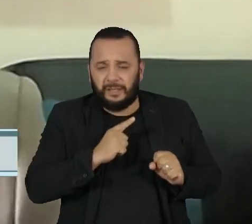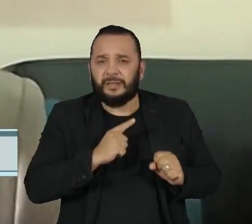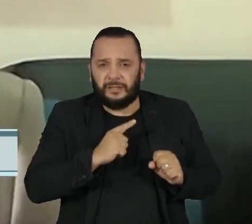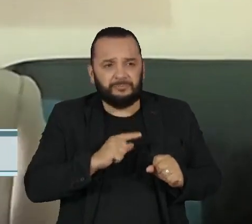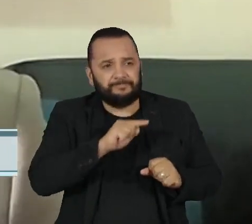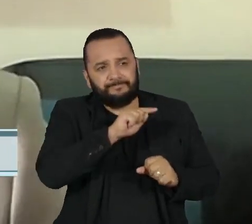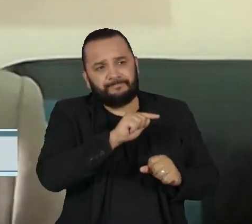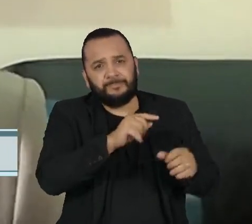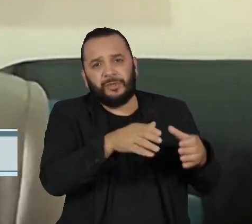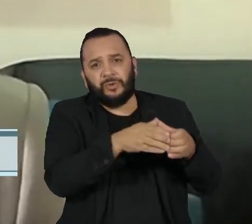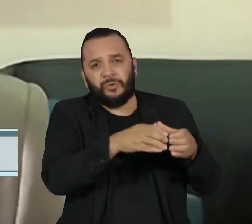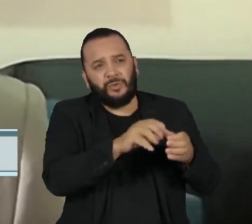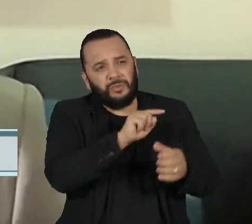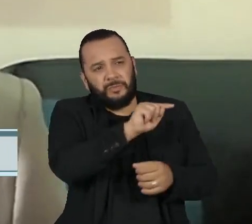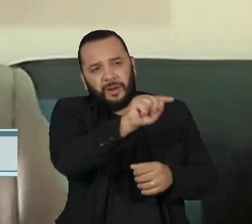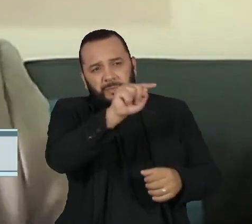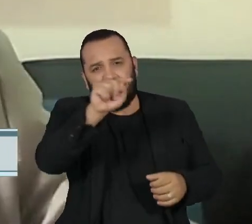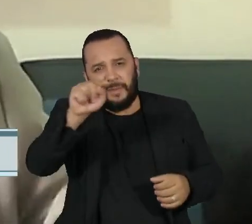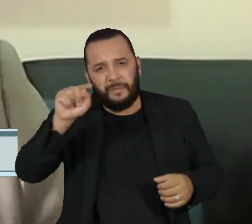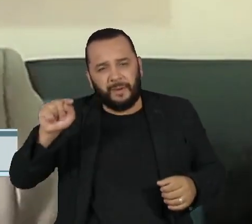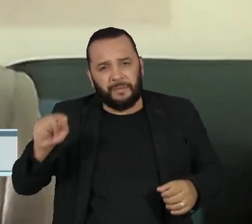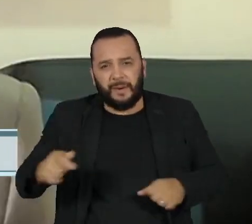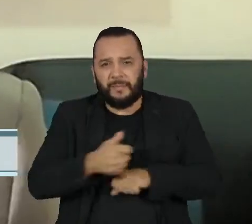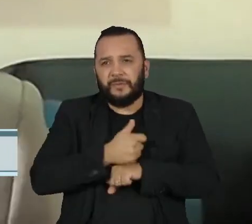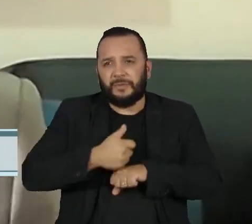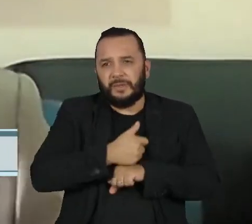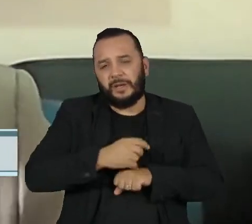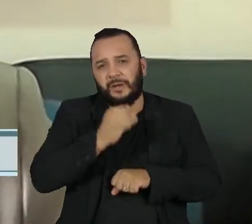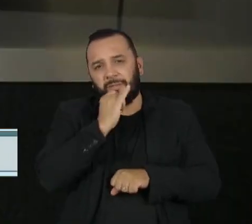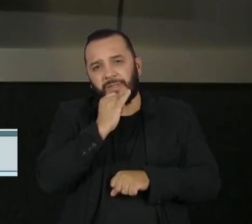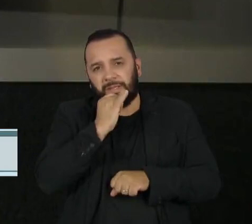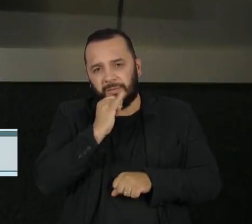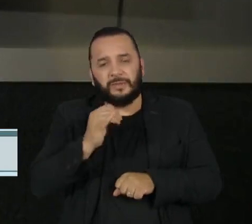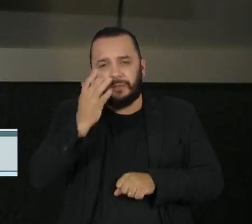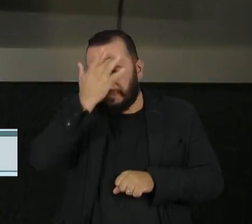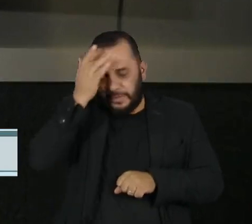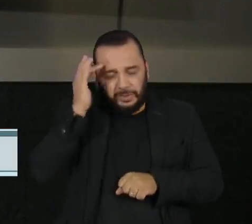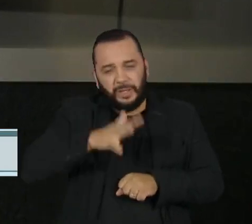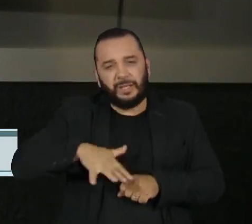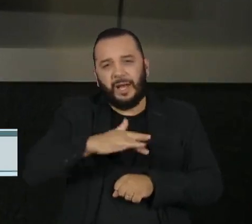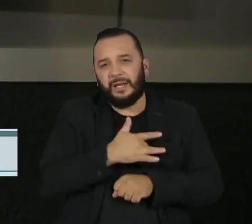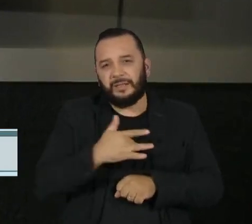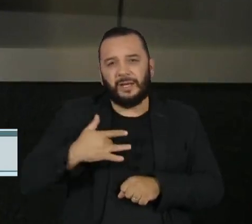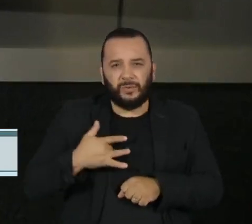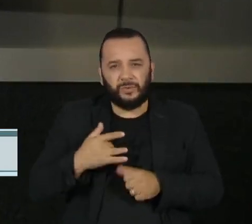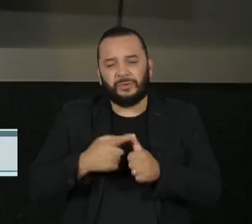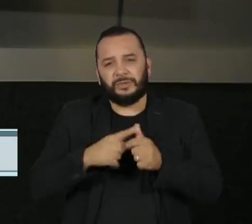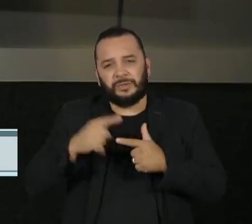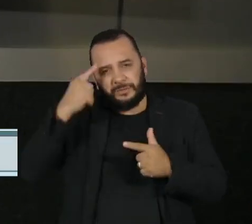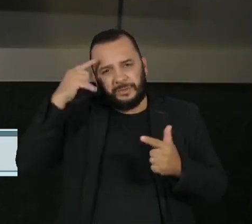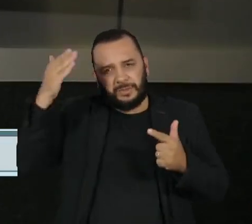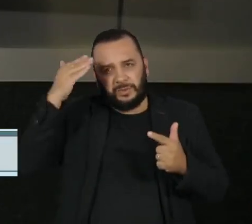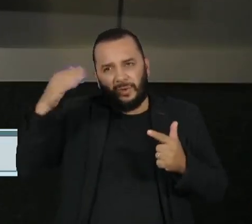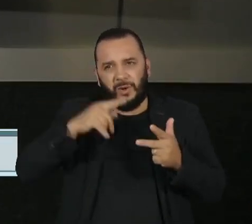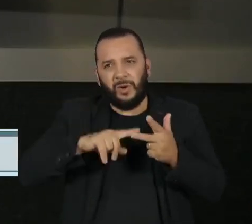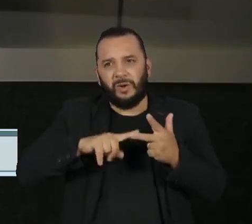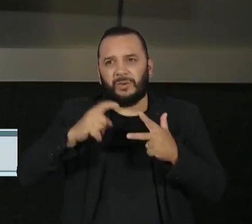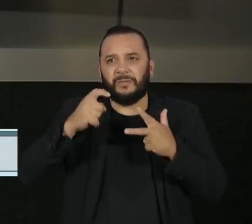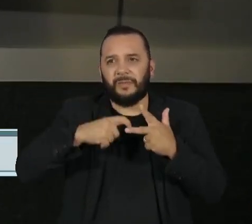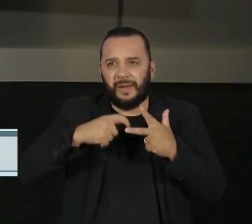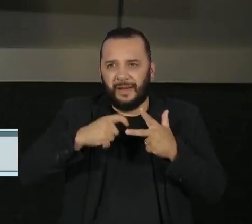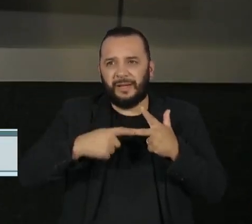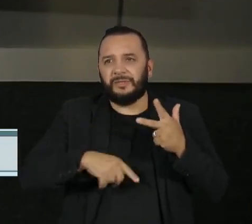para receber uma série de profissionais que vai desde das agentes comunitárias de saúde, as psicólogas, os próprios médicos da